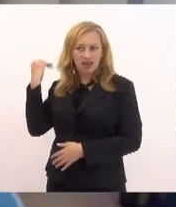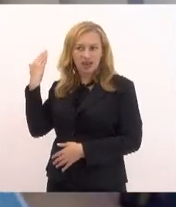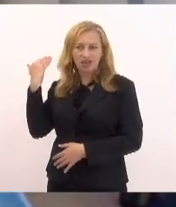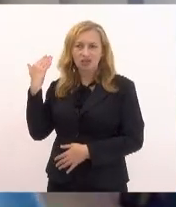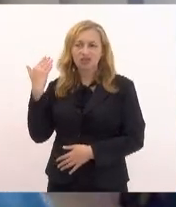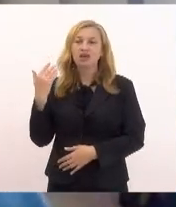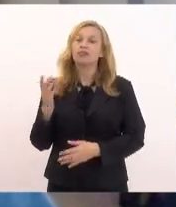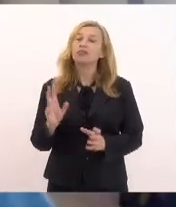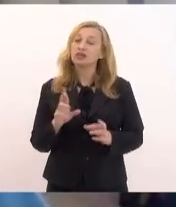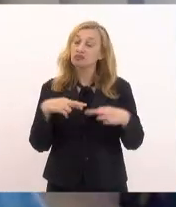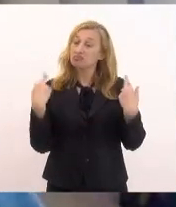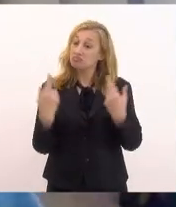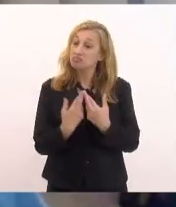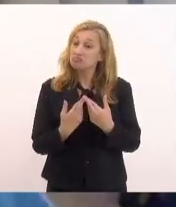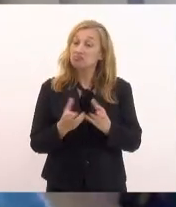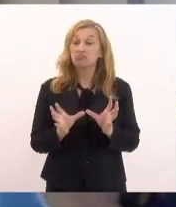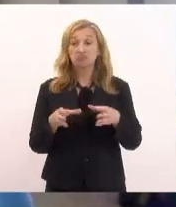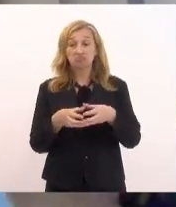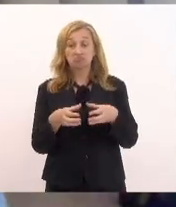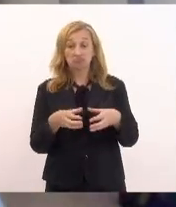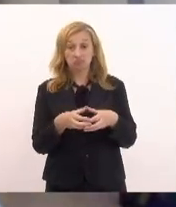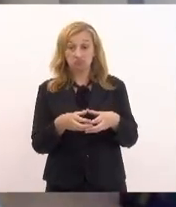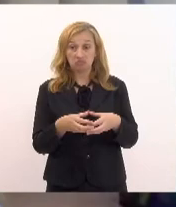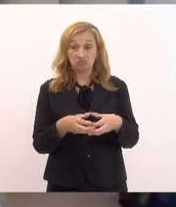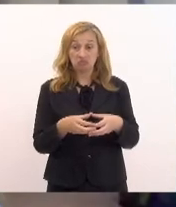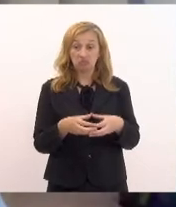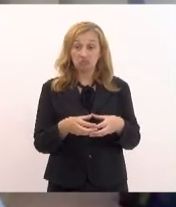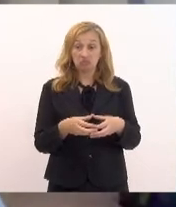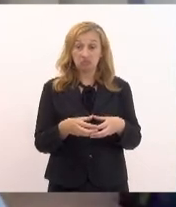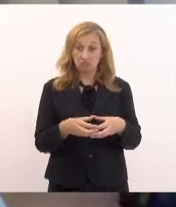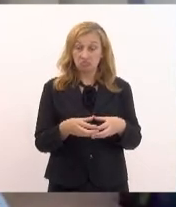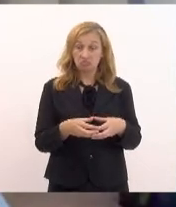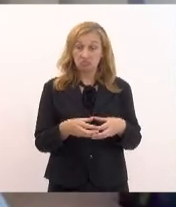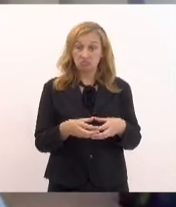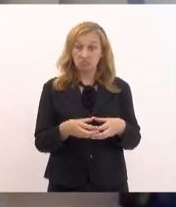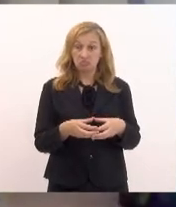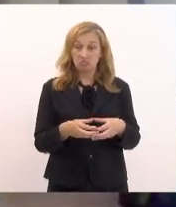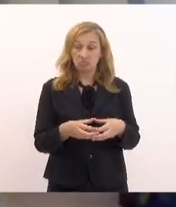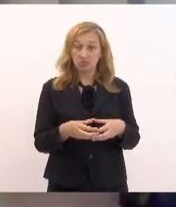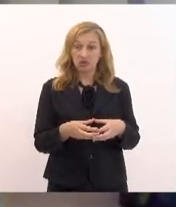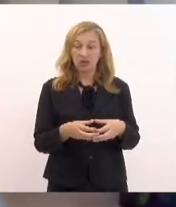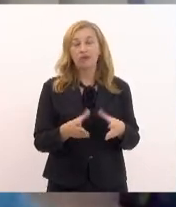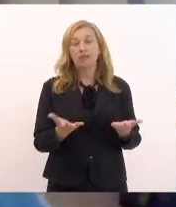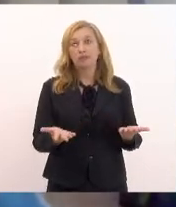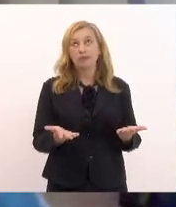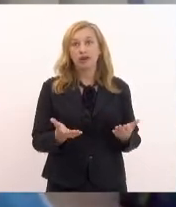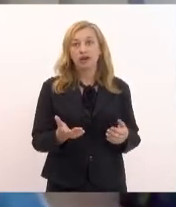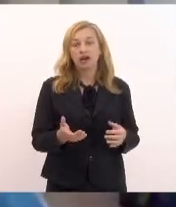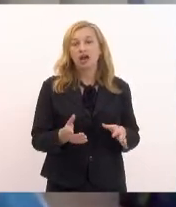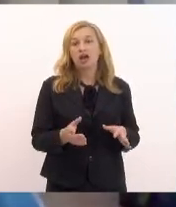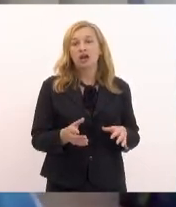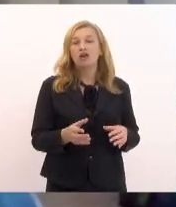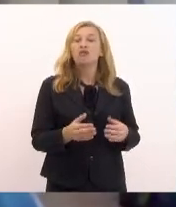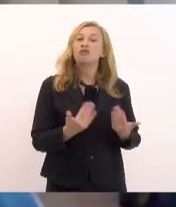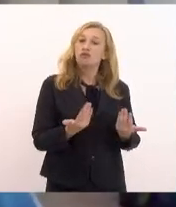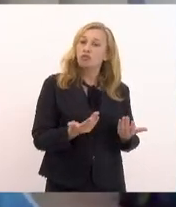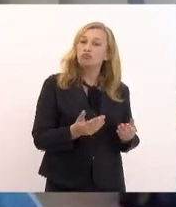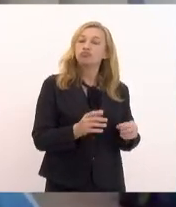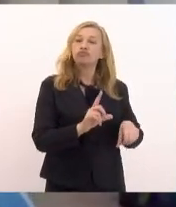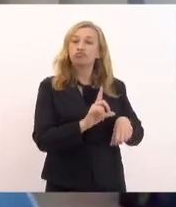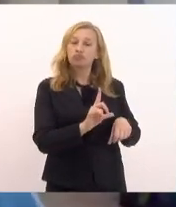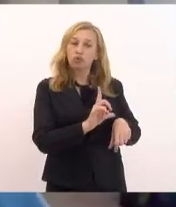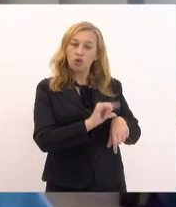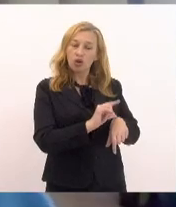trabalho que foi instituído para estabelecer parâmetros para a migração de 16 para 30 horas no âmbito da